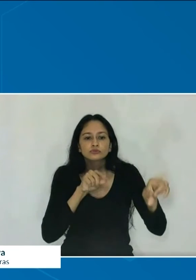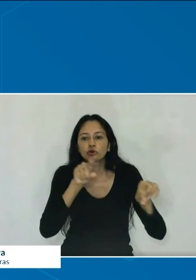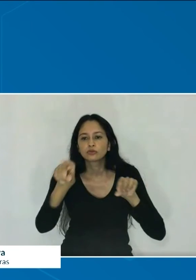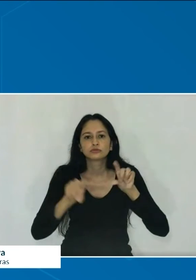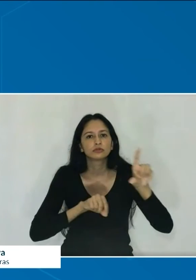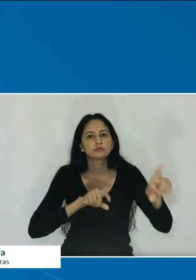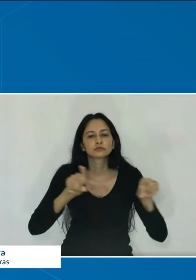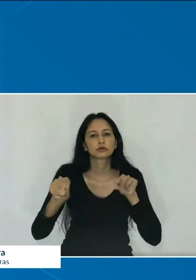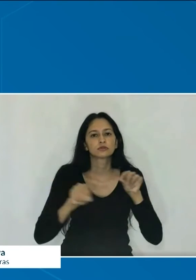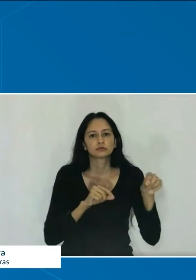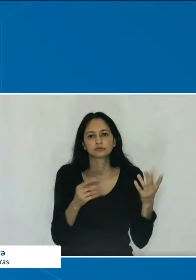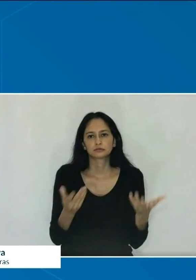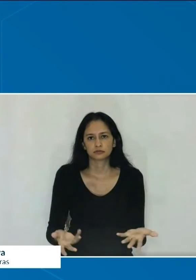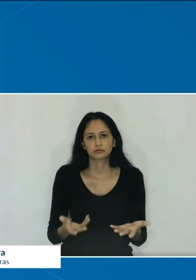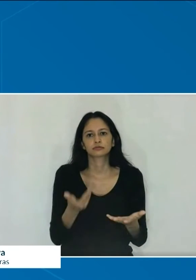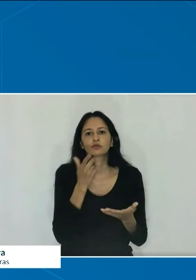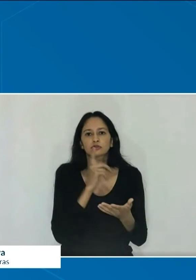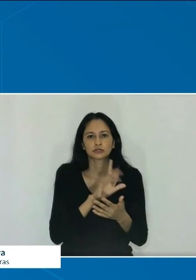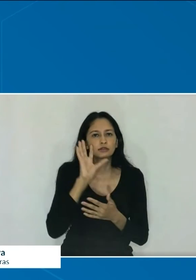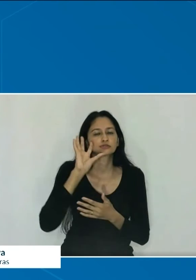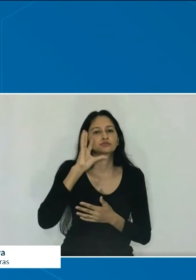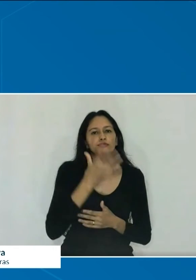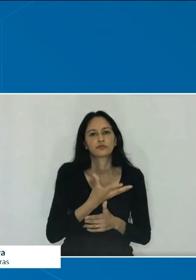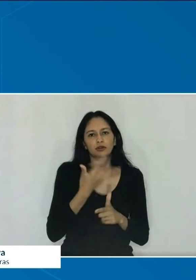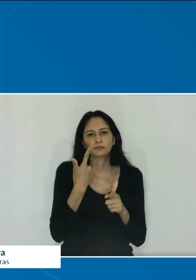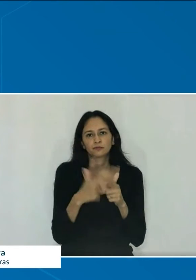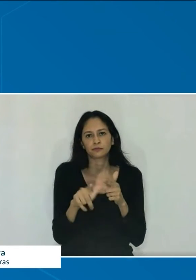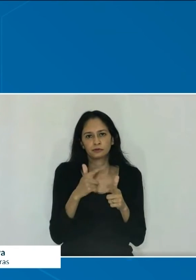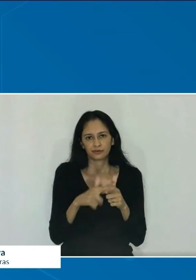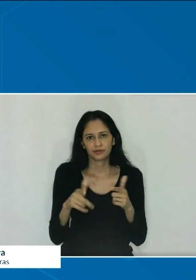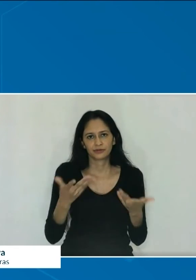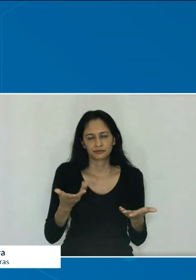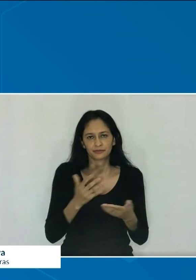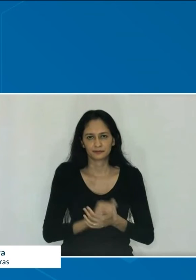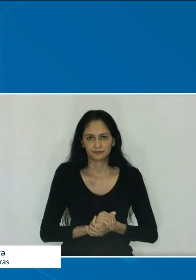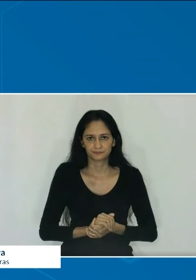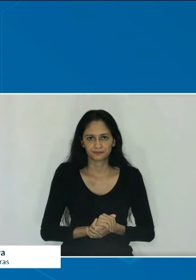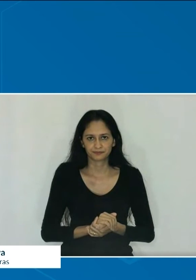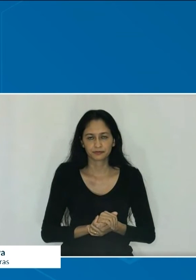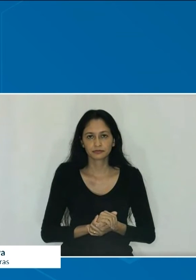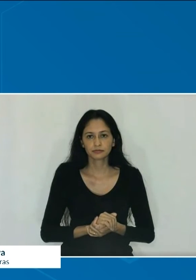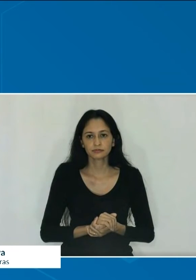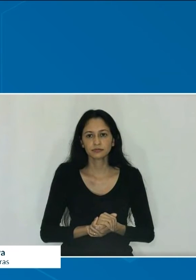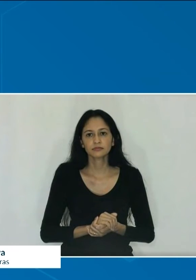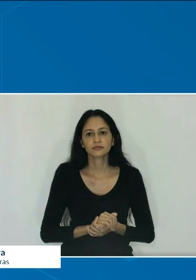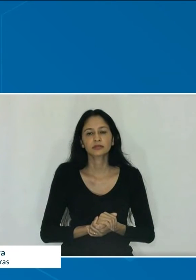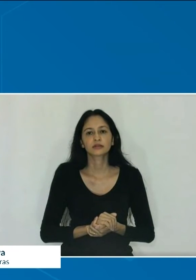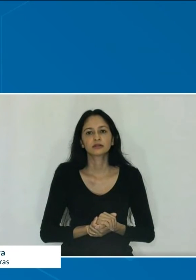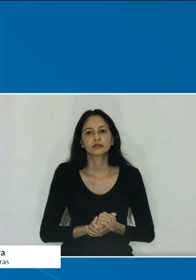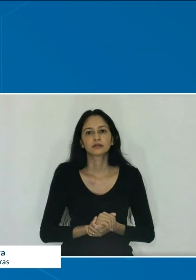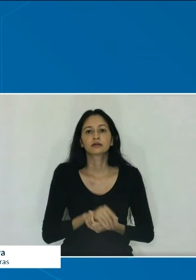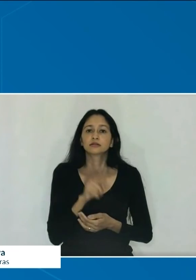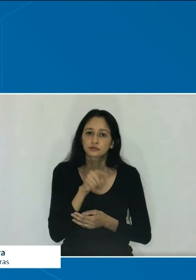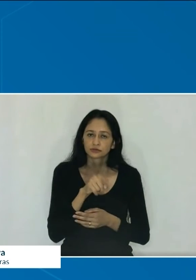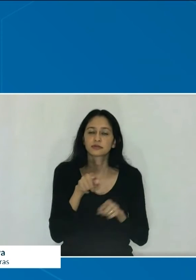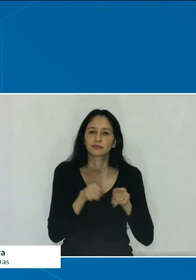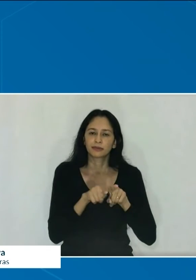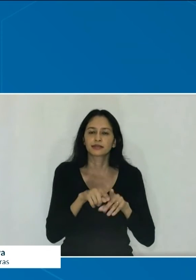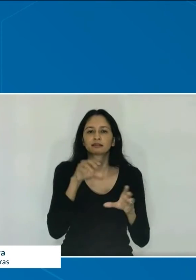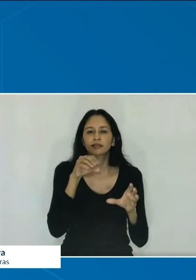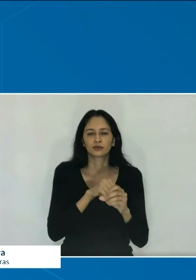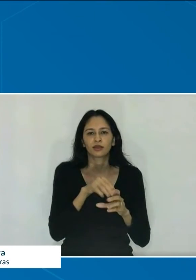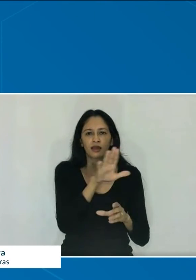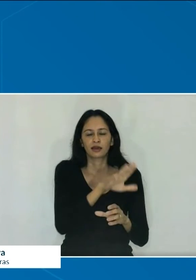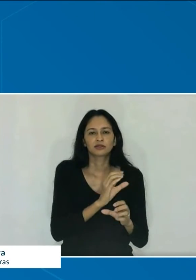poder implementar soluções que sejam sustentáveis no tempo, né? E isso na labor do engenheiro de transporte. Além de que ele vai